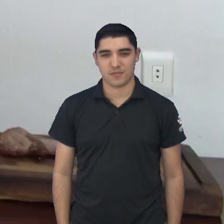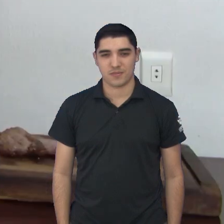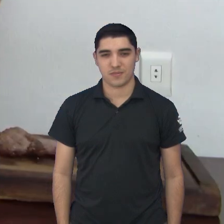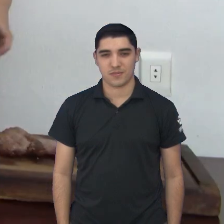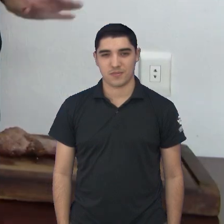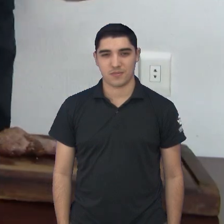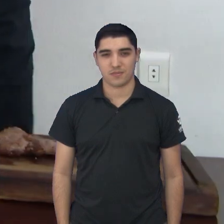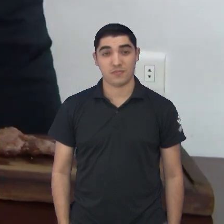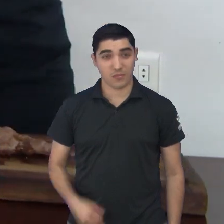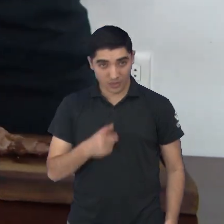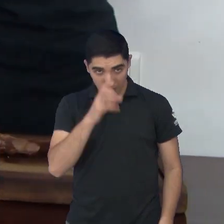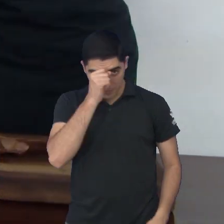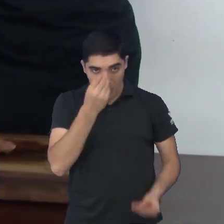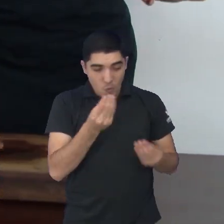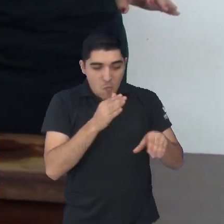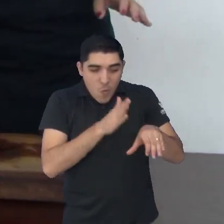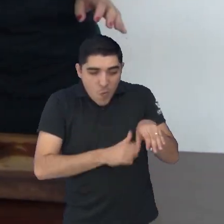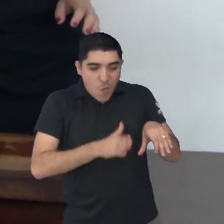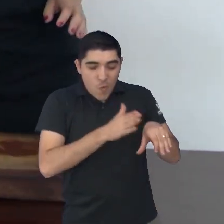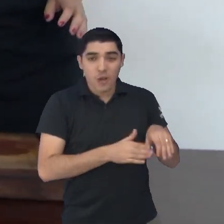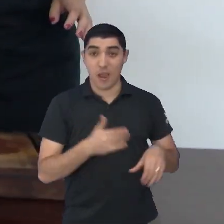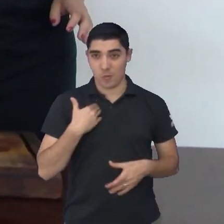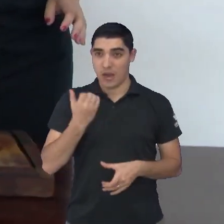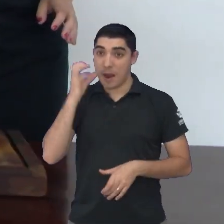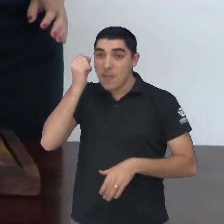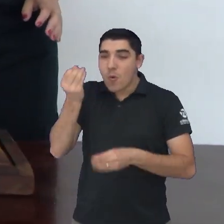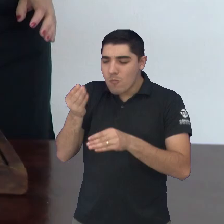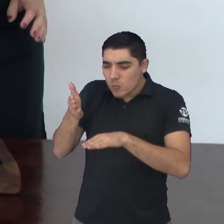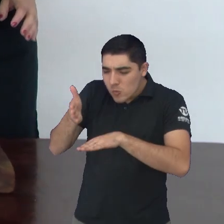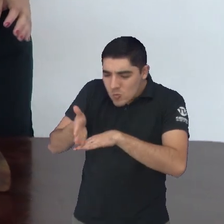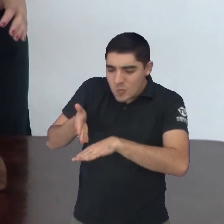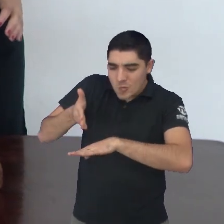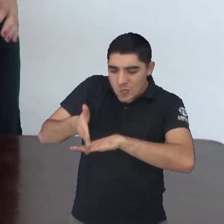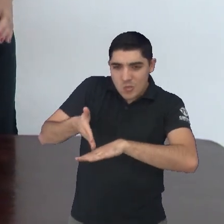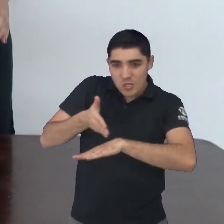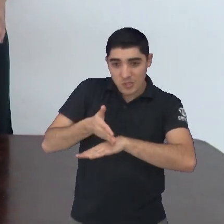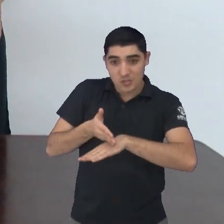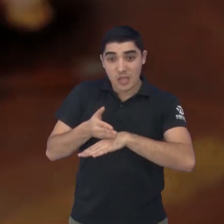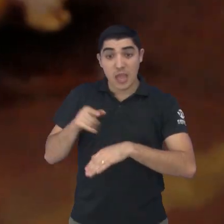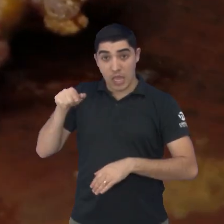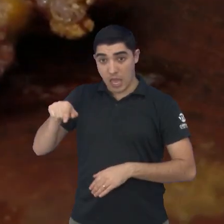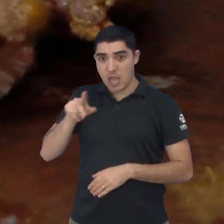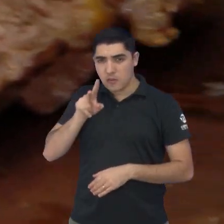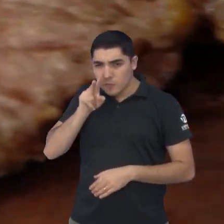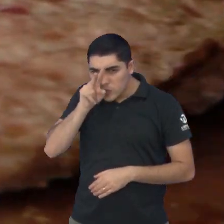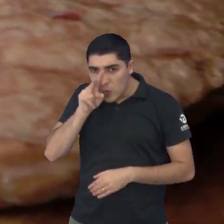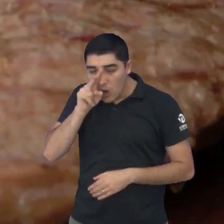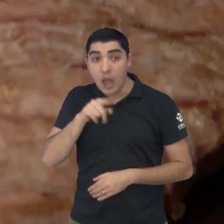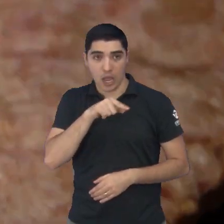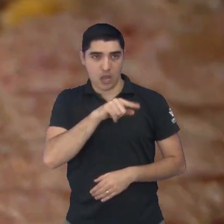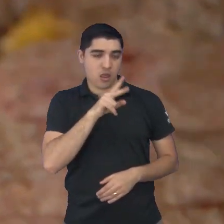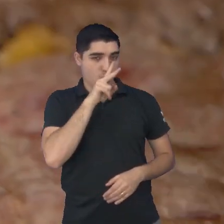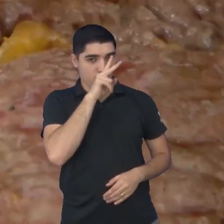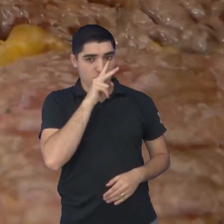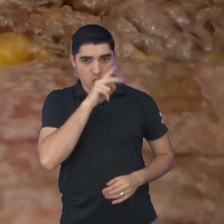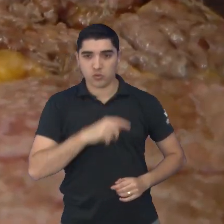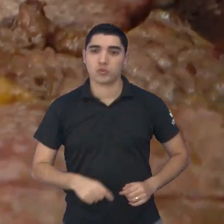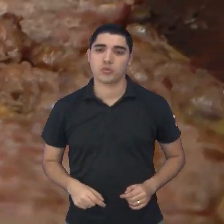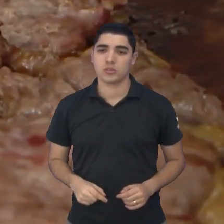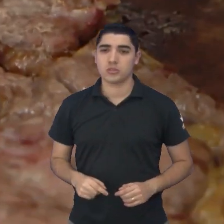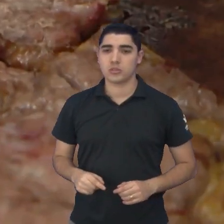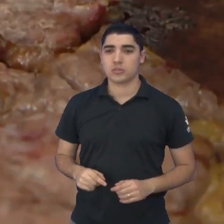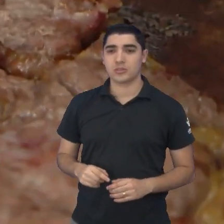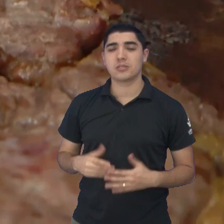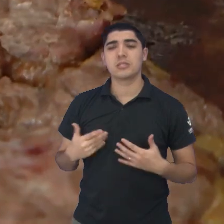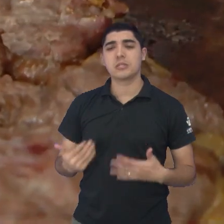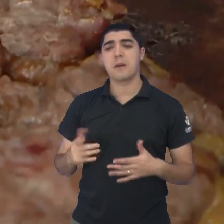Você quer aprender a cortar agora? Agora eu quero aprender a cortar. Esse é o pedaço bem passado. É para estar bem passado, né? O jeito que quiser. Mas em